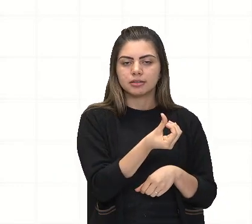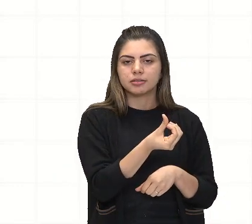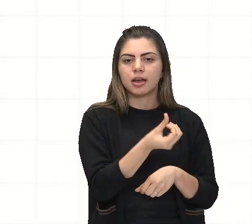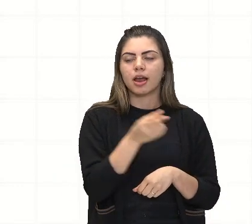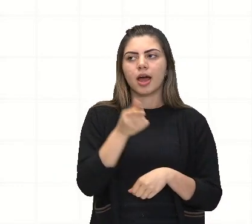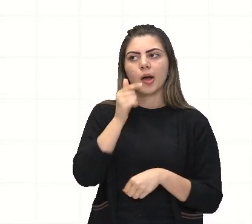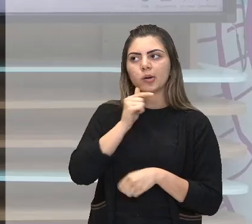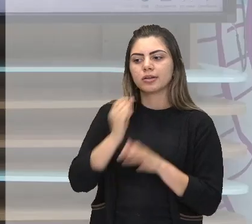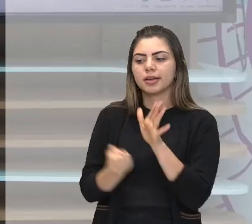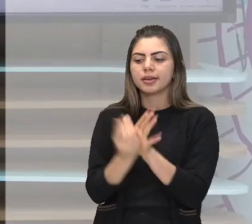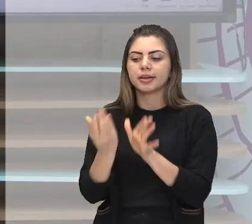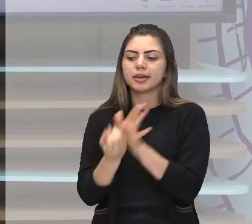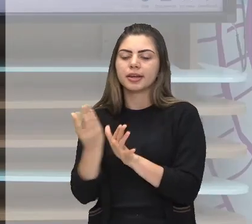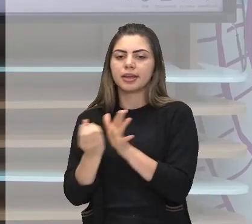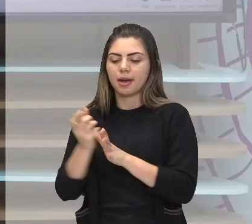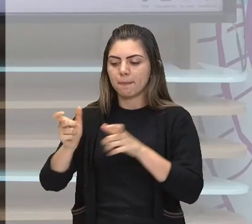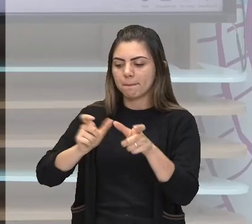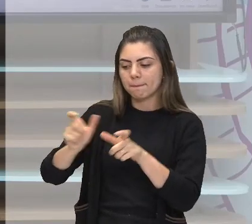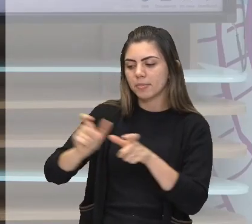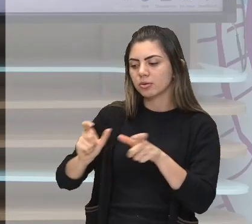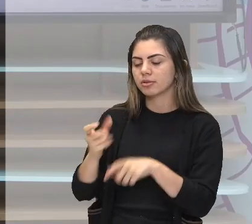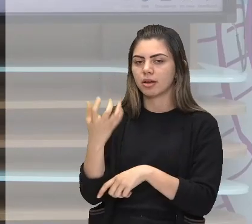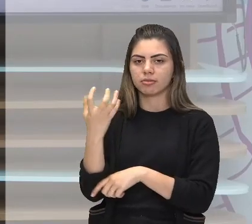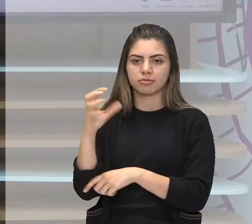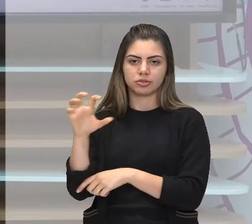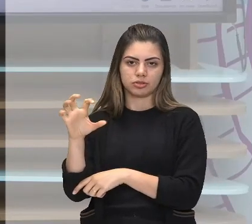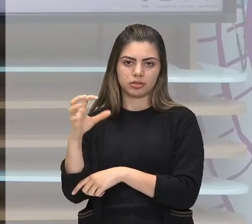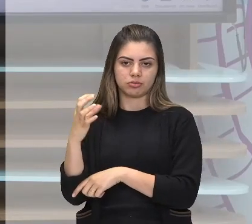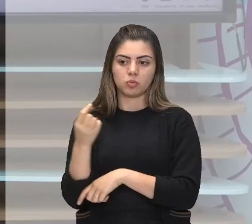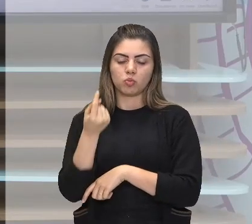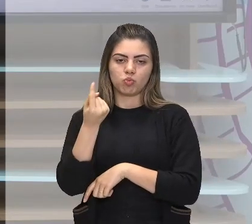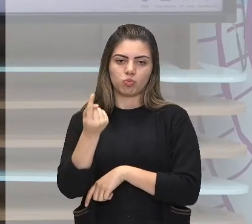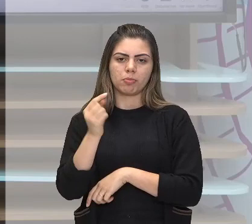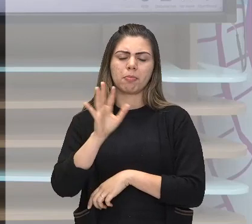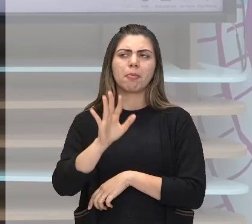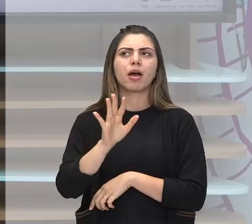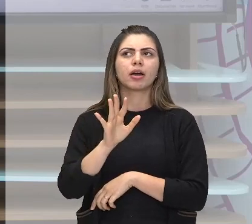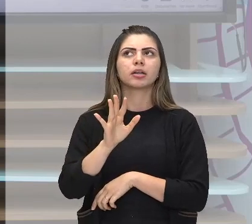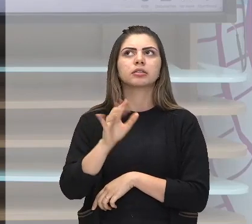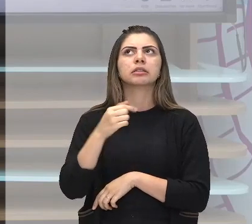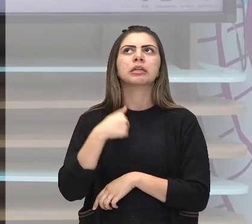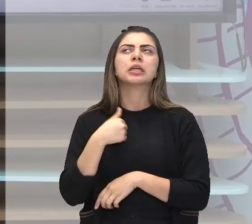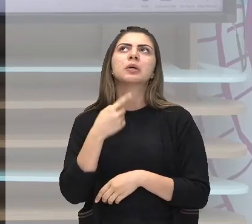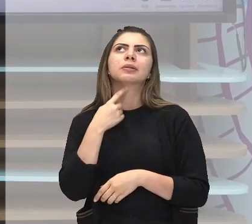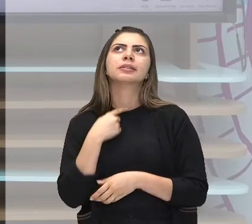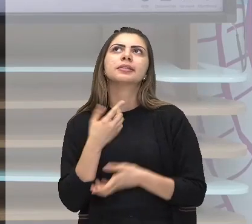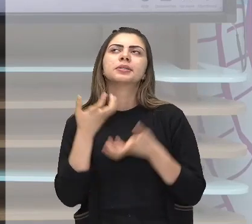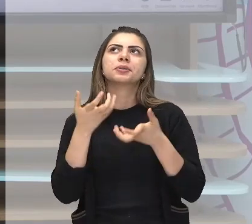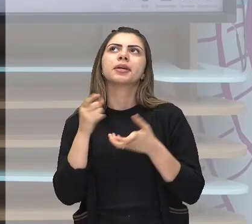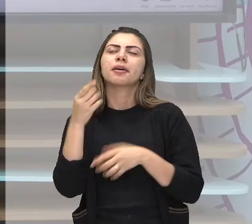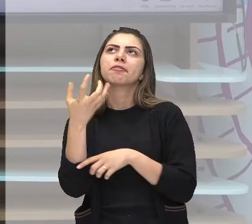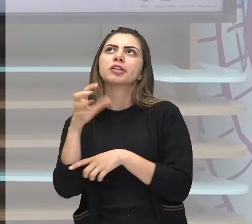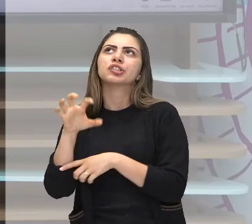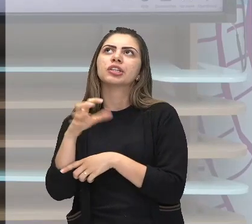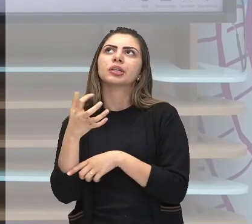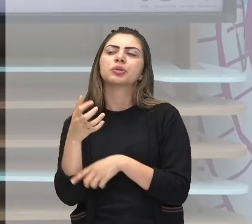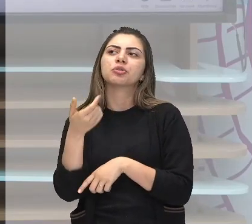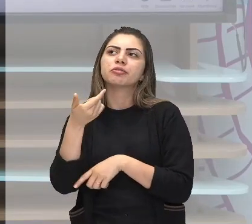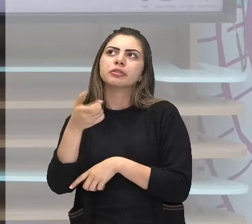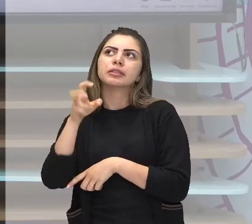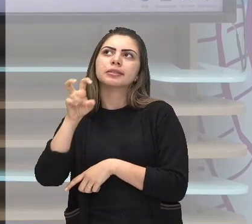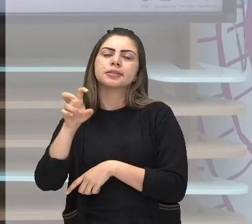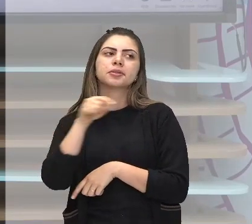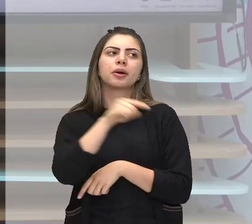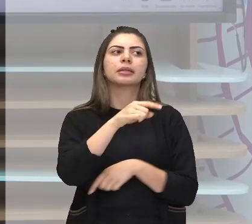um ventilador. Imagine agora que eu quero construir 25 ventiladores. Você faz essa